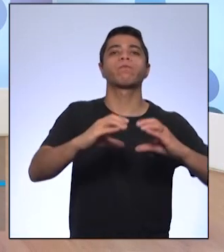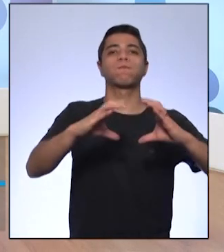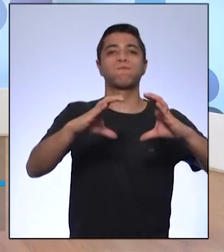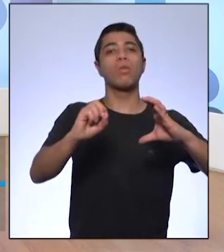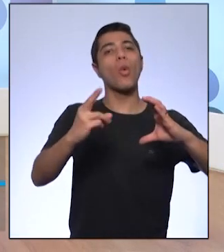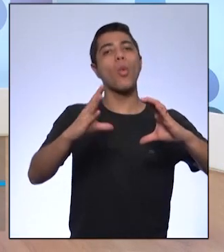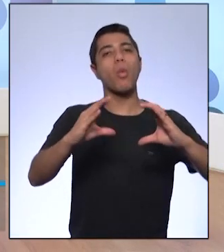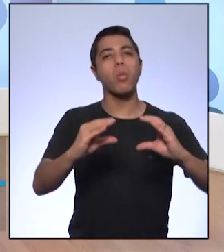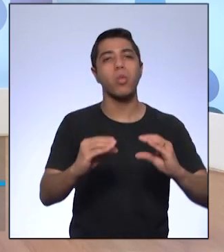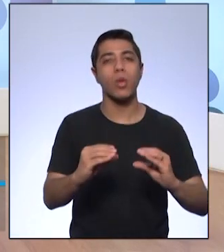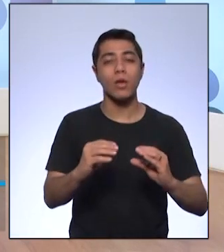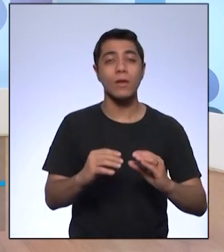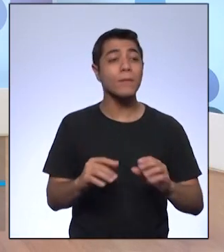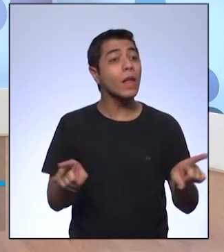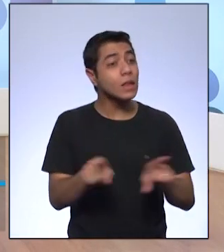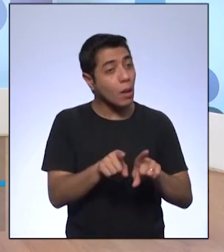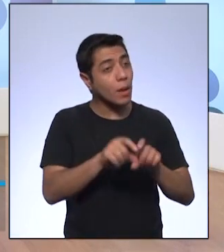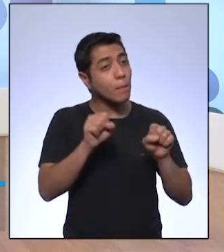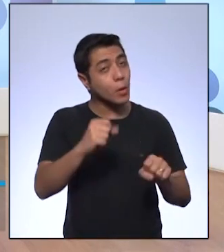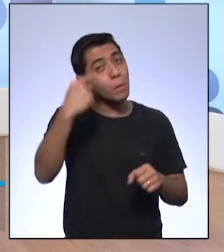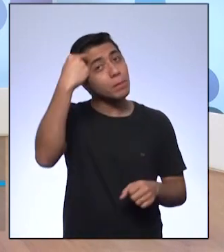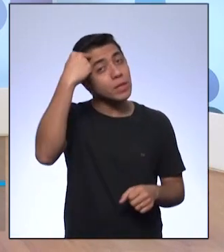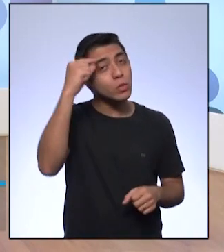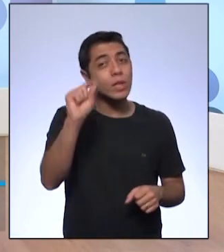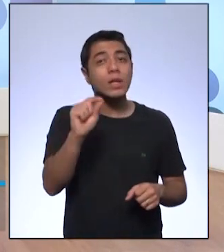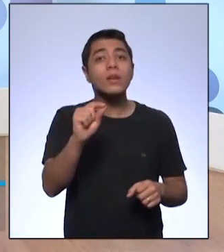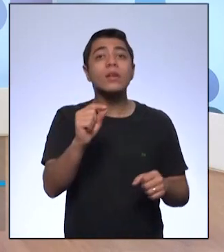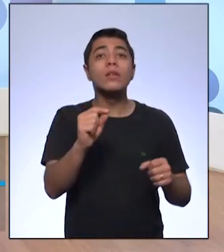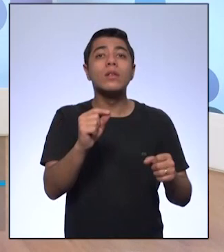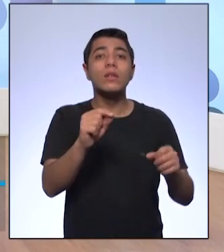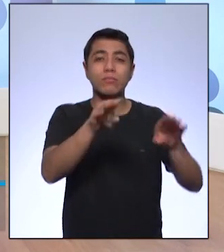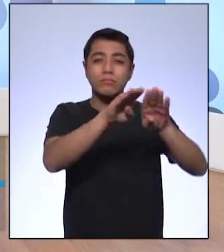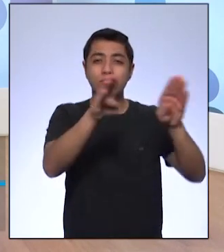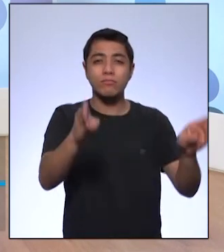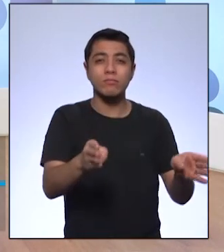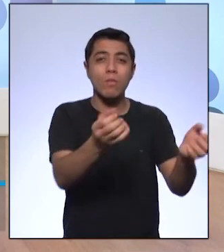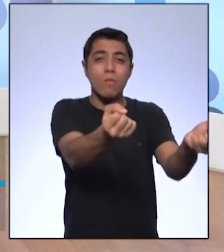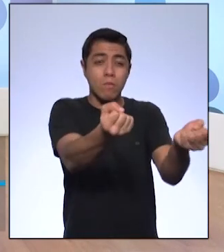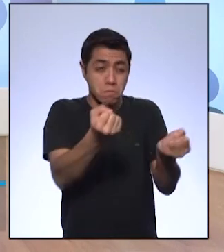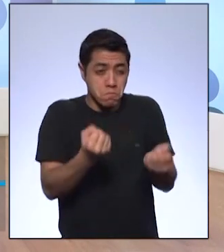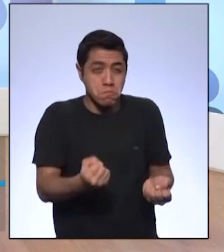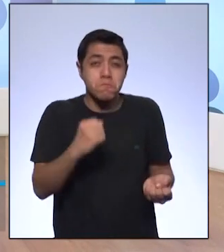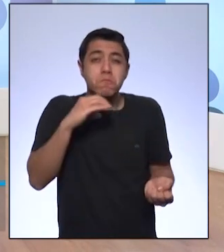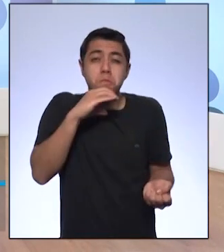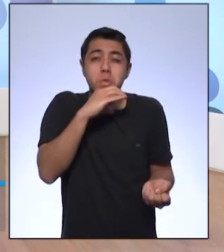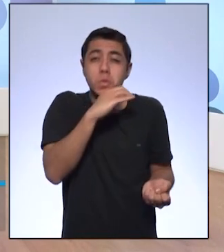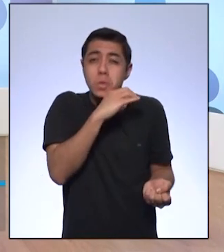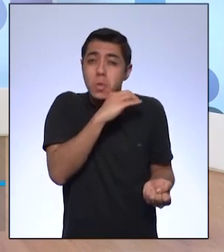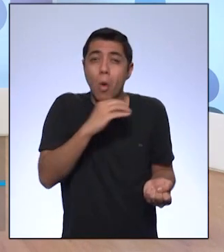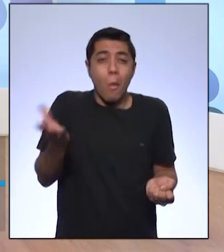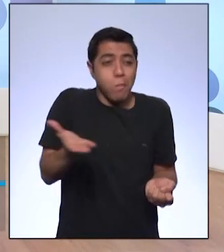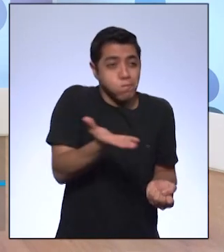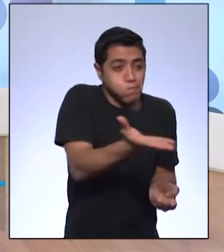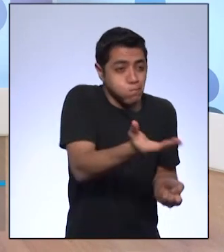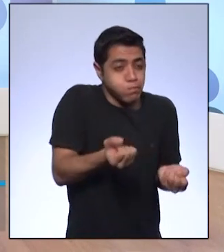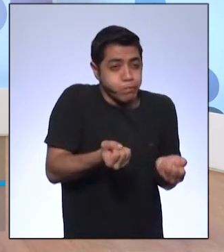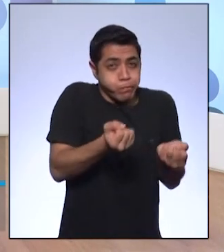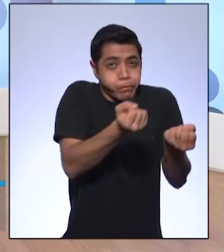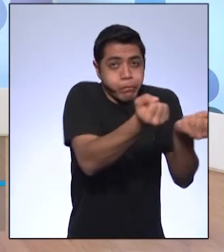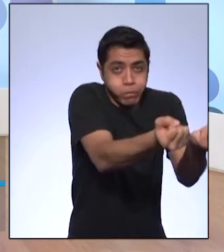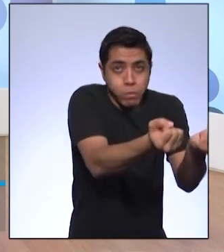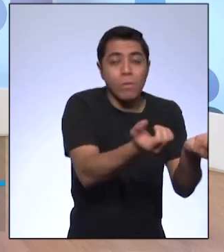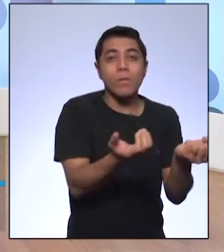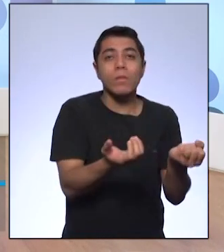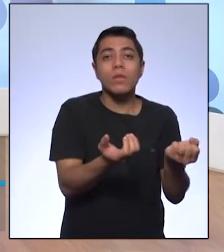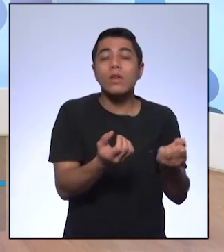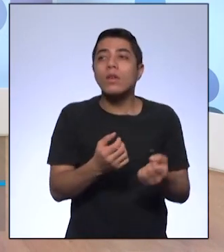do forno, por exemplo, também é outra relação Sim. de E dependência, tem né? uma outra dependência que é muito Qual interessante. é? É o tempo que o bolo fica antes de eu terminar de